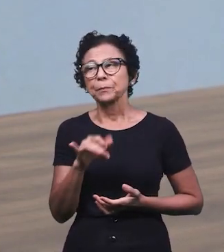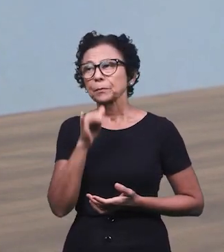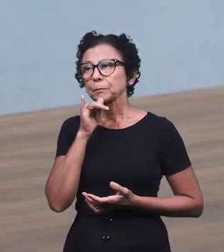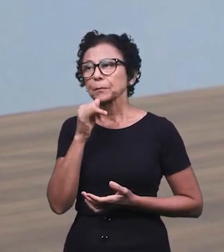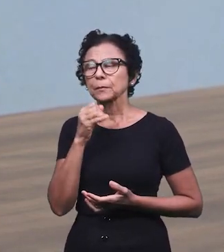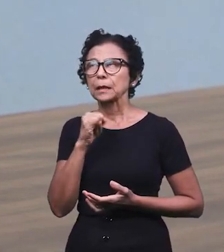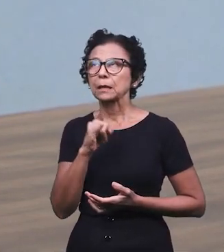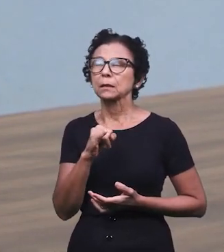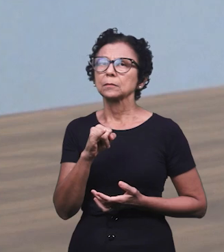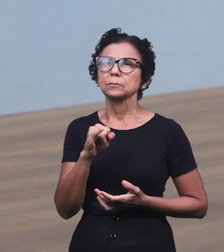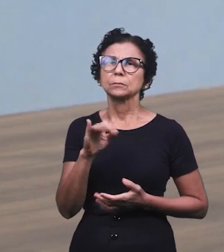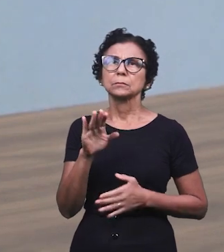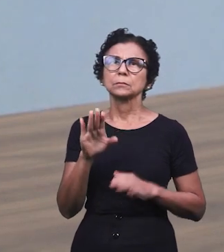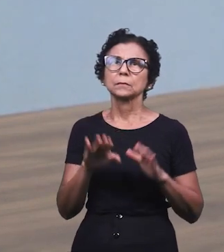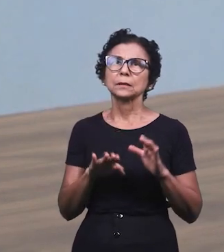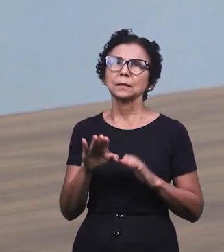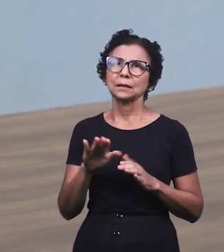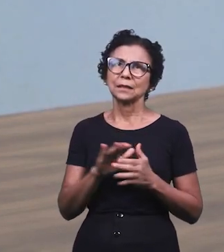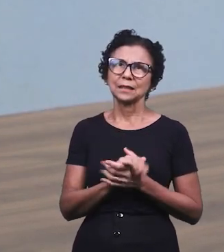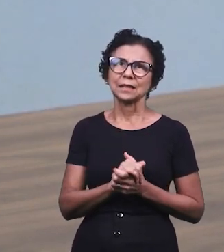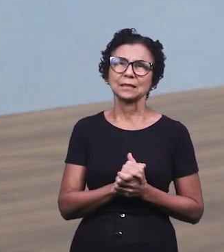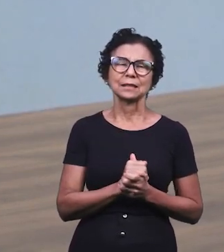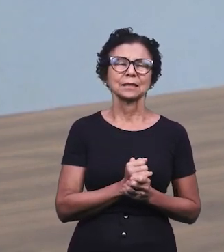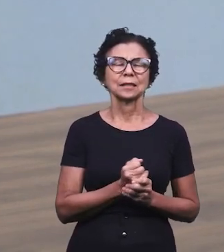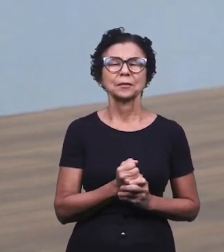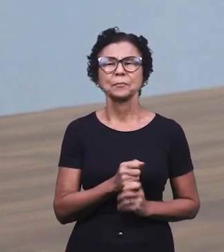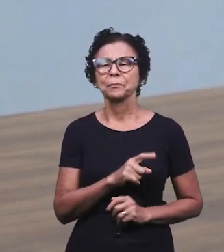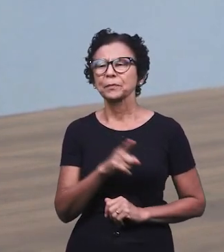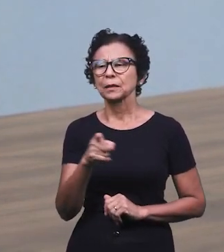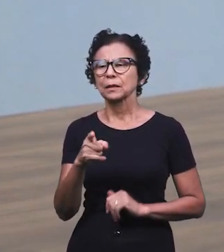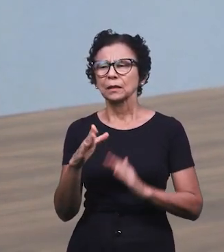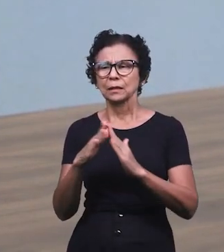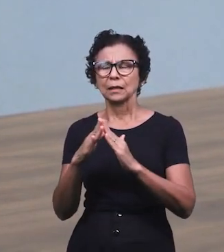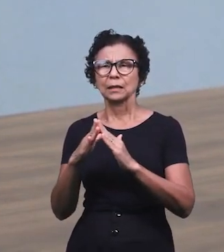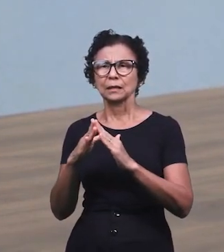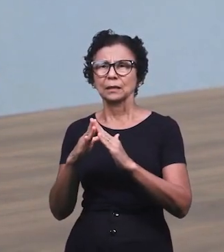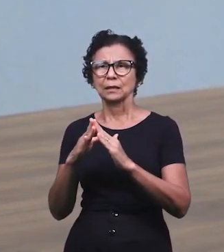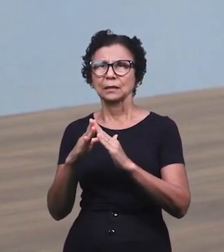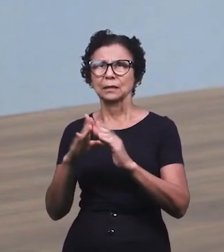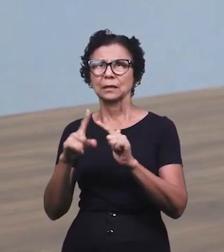minha igreja, eu falo assim, irmão, esse louvor você cantou, você entendeu o que ele?